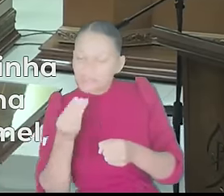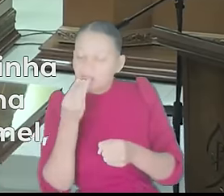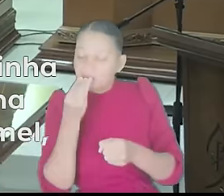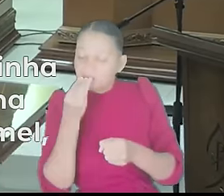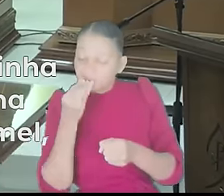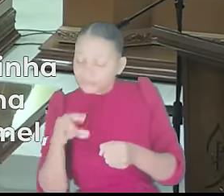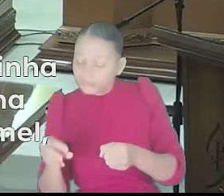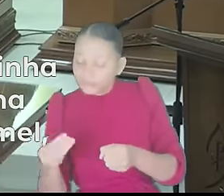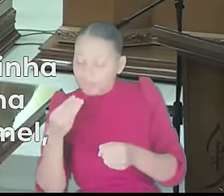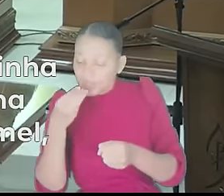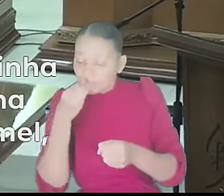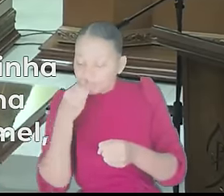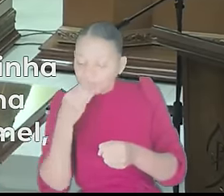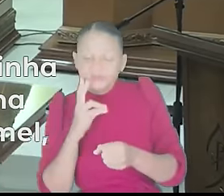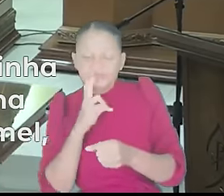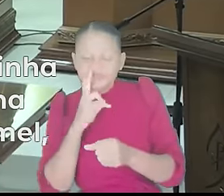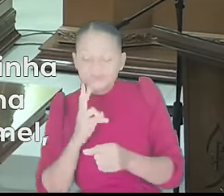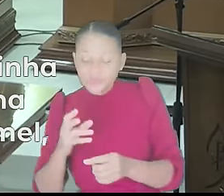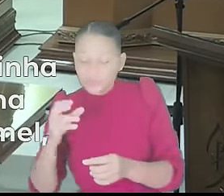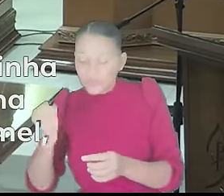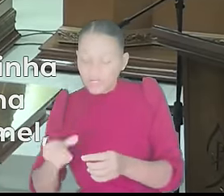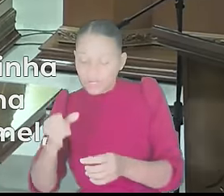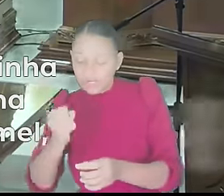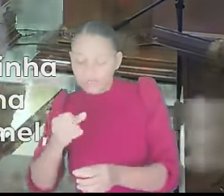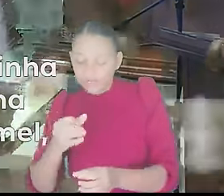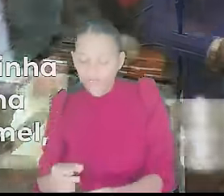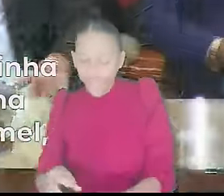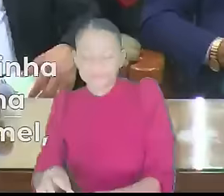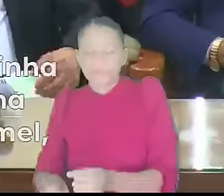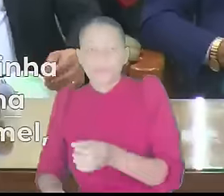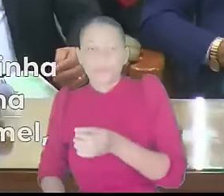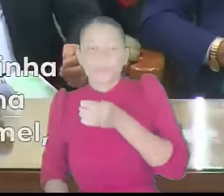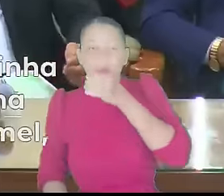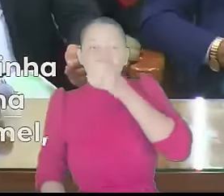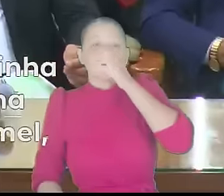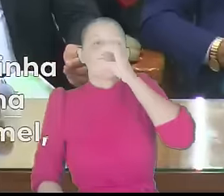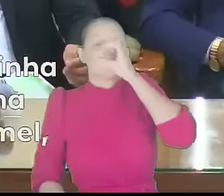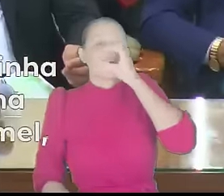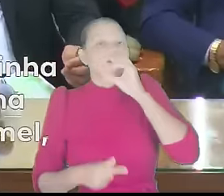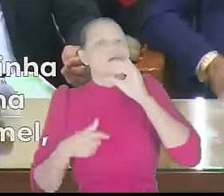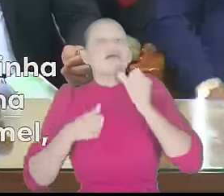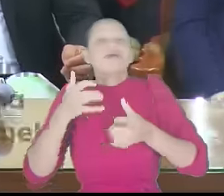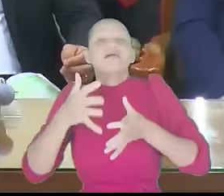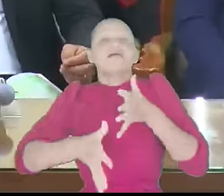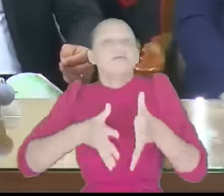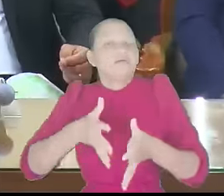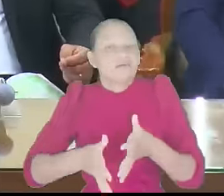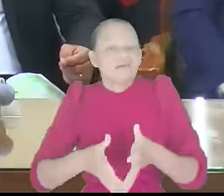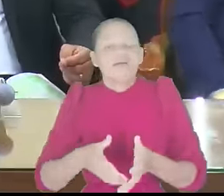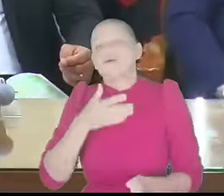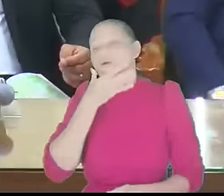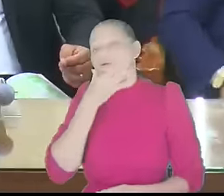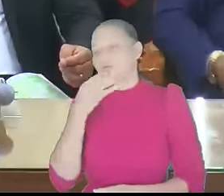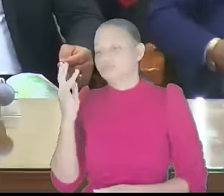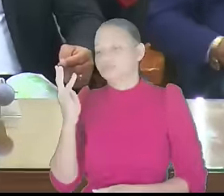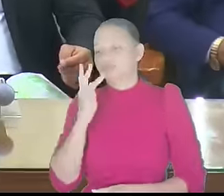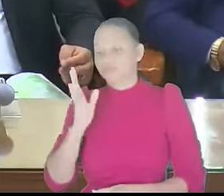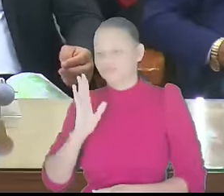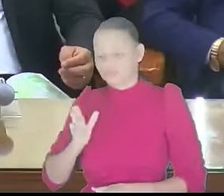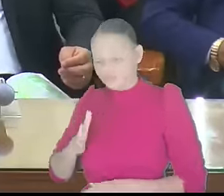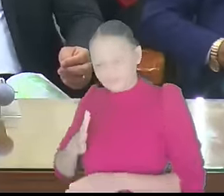meu vinho com o meu leite. Quem está falando aqui, somente até aí. Quem está falando aqui? O noivo. Já entrei no